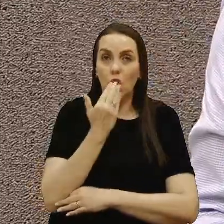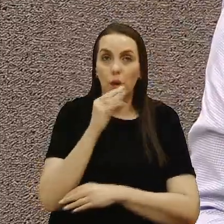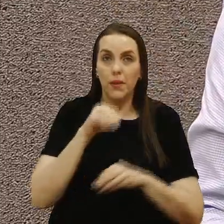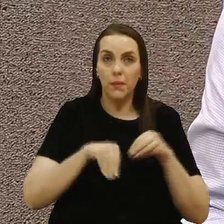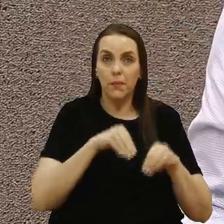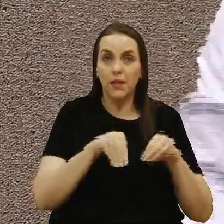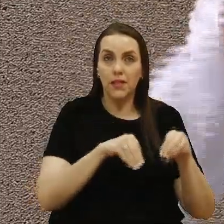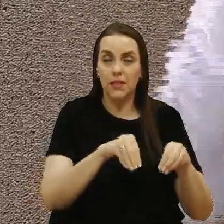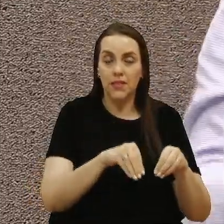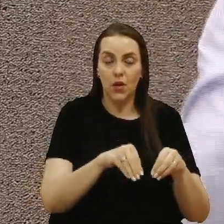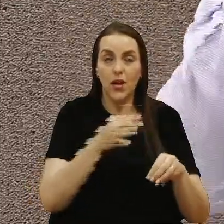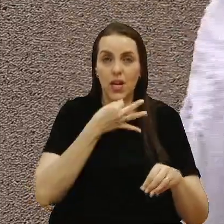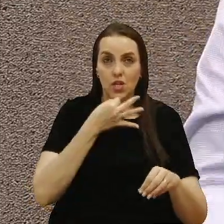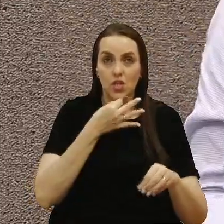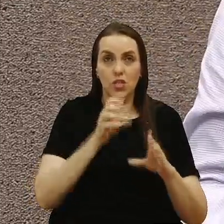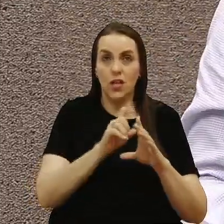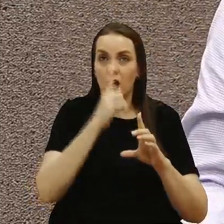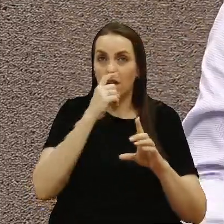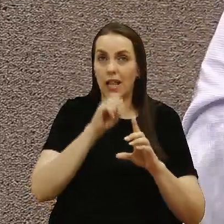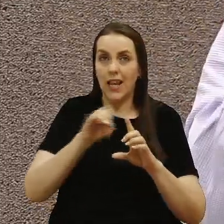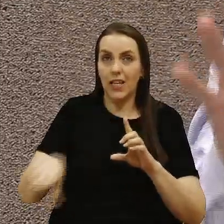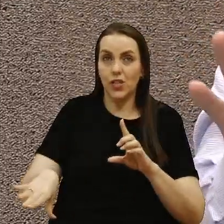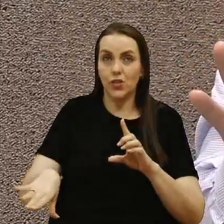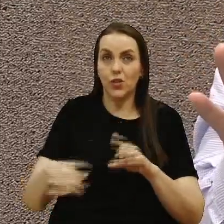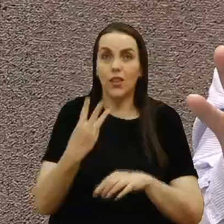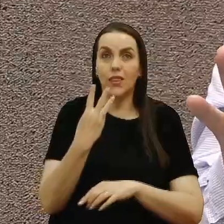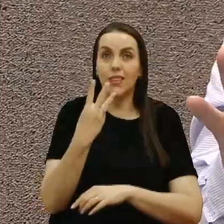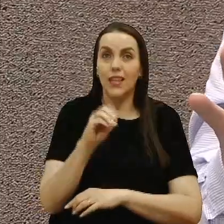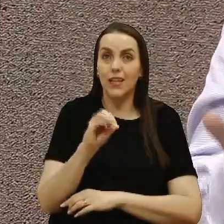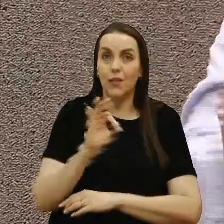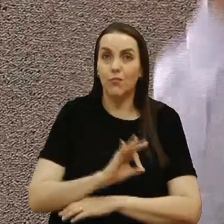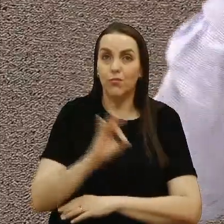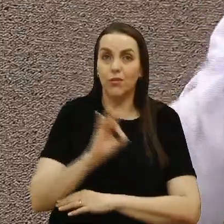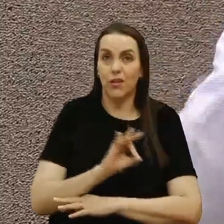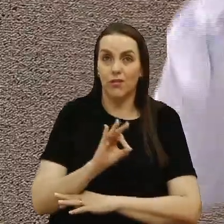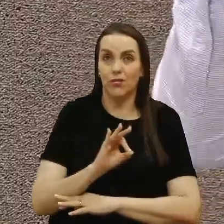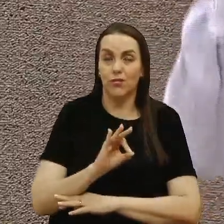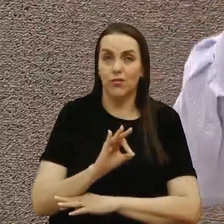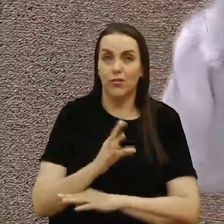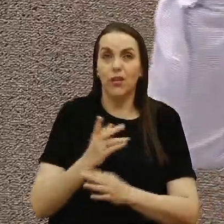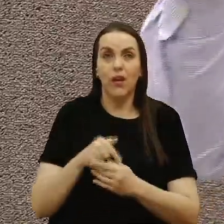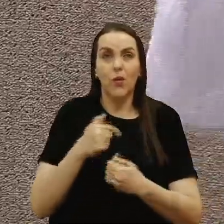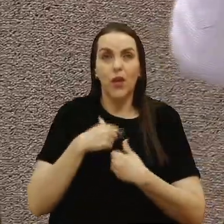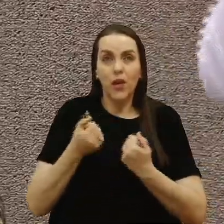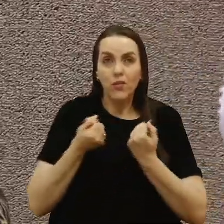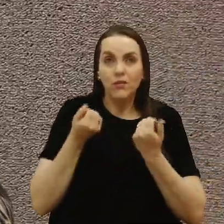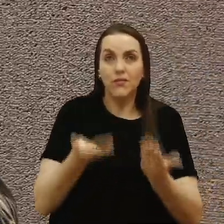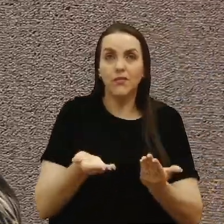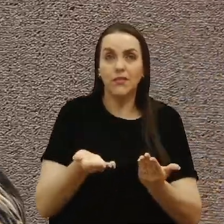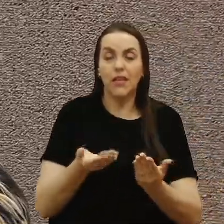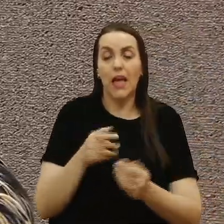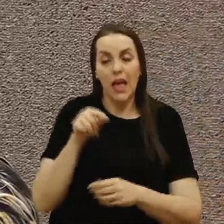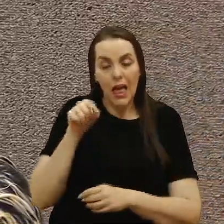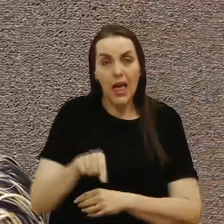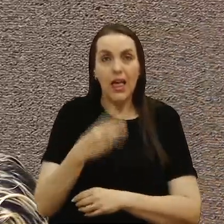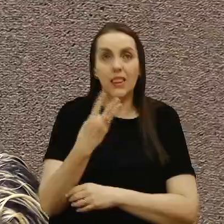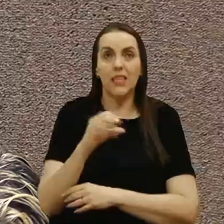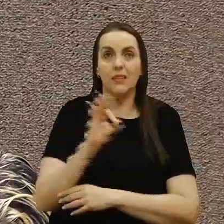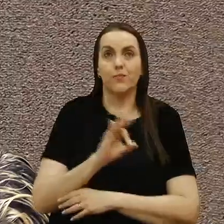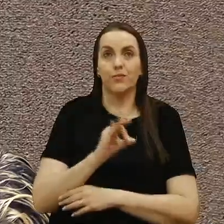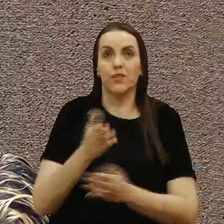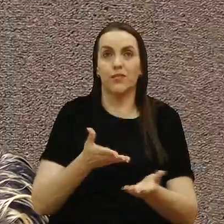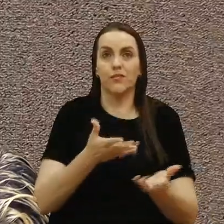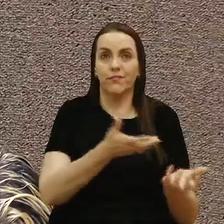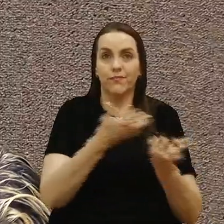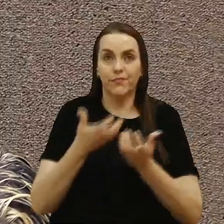lixo. 30%, eu não estou falando em 5%. E o que eu entregava vinha desses 30%, que